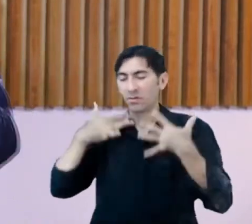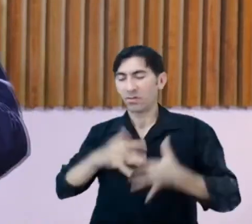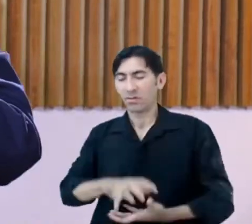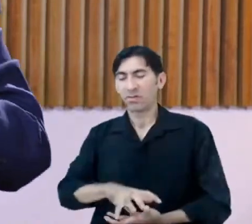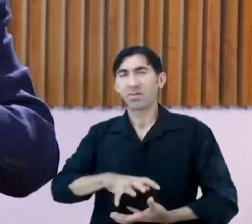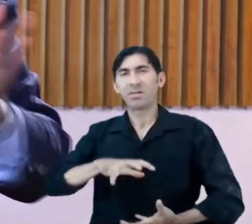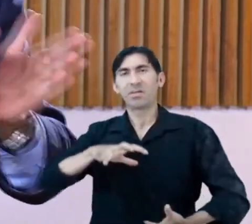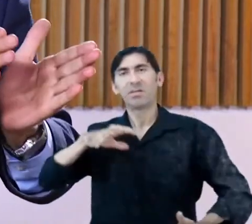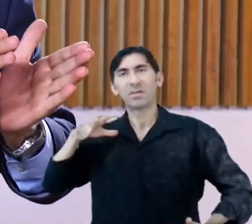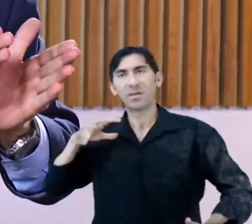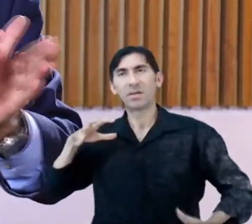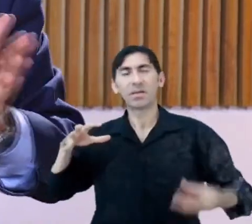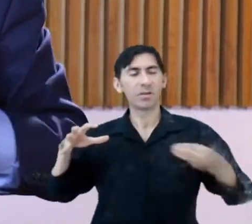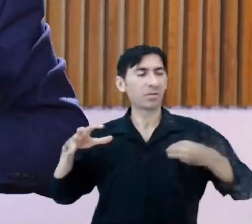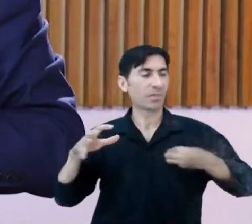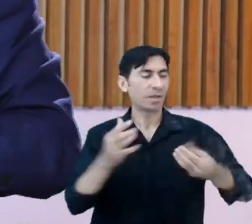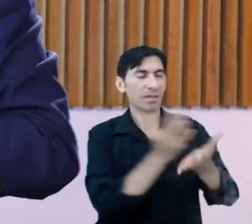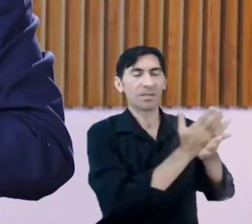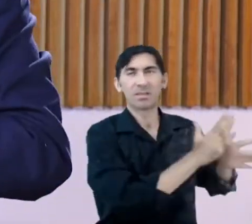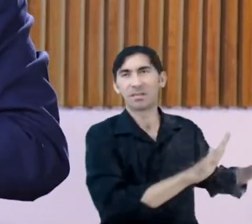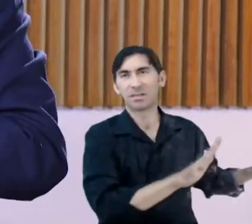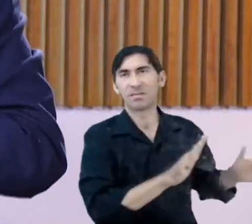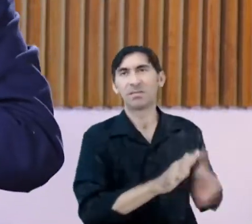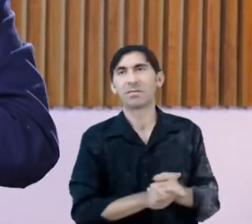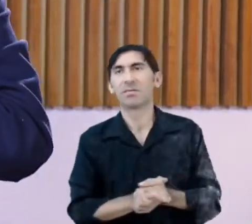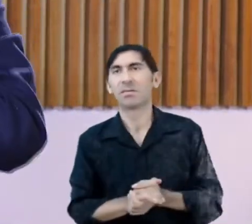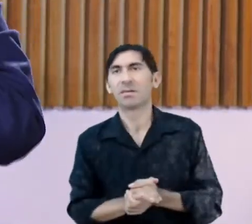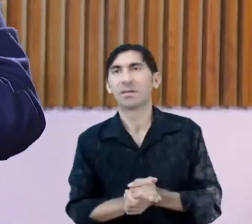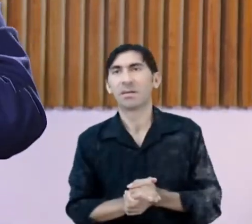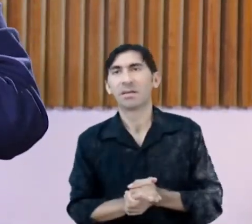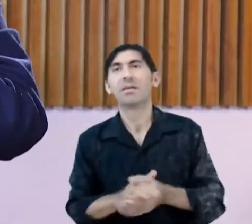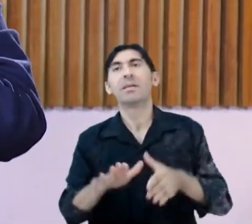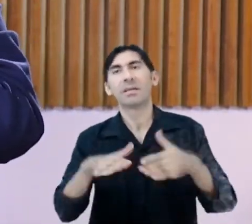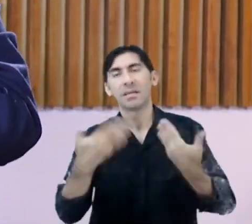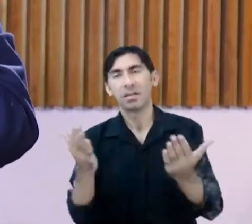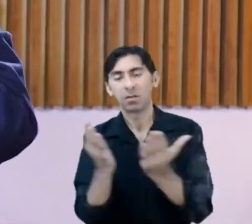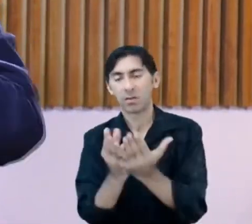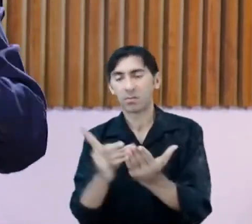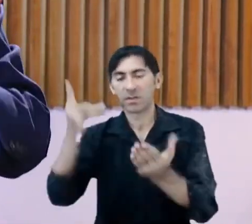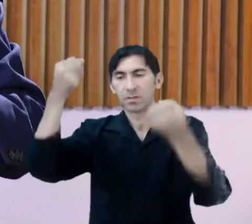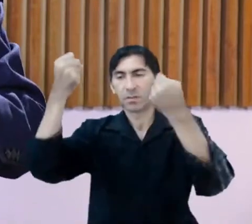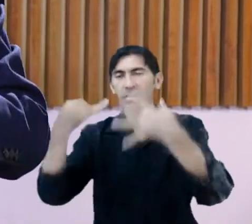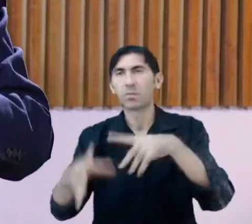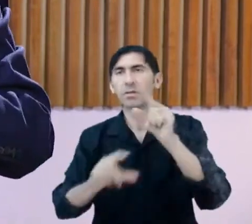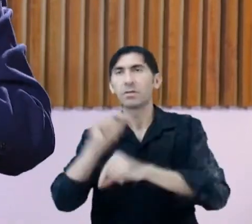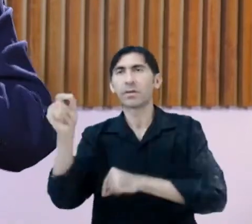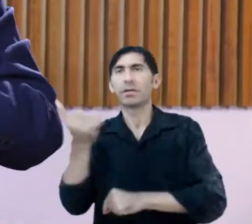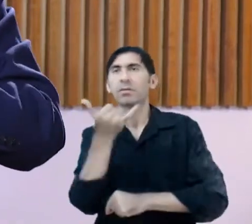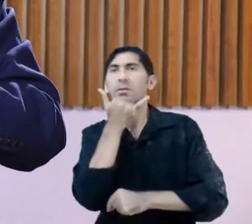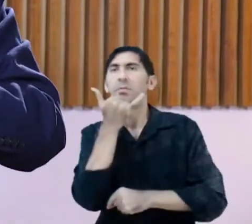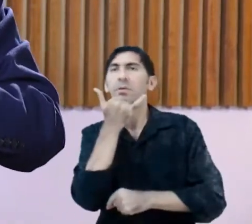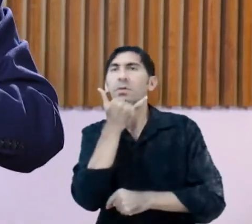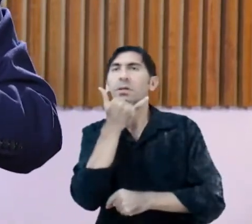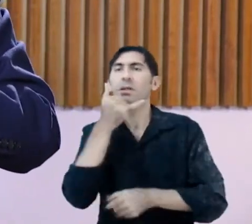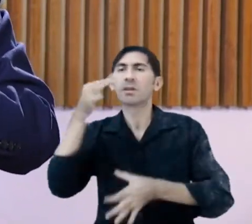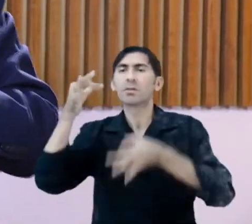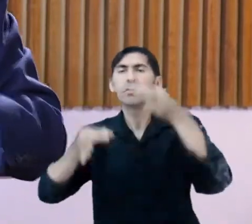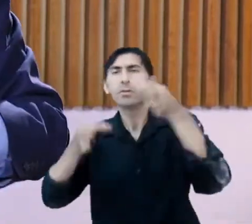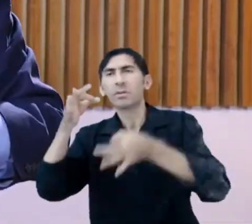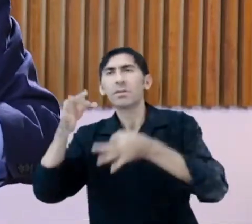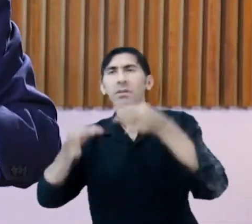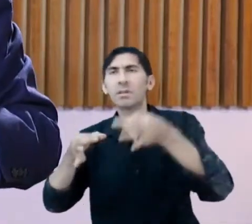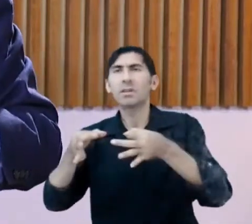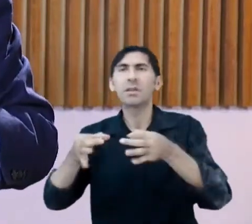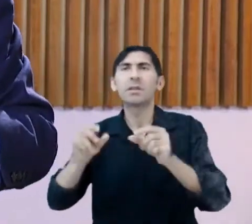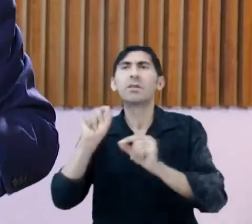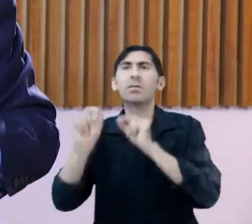o pecado é destruído. Então, a palavra de Deus diz que quando nós somos perdoados, justificados, perdão não é apenas